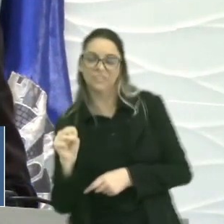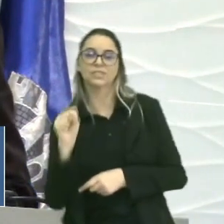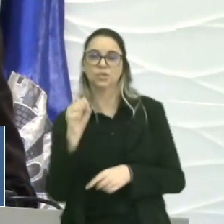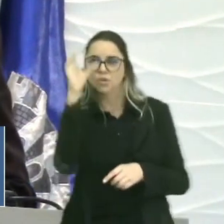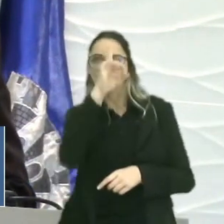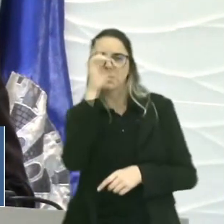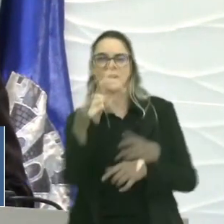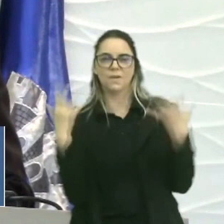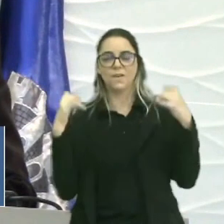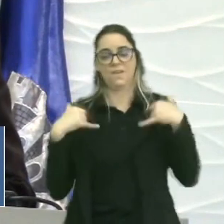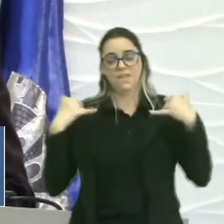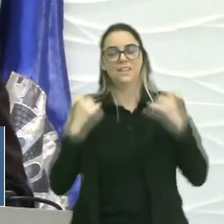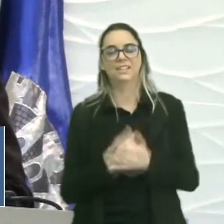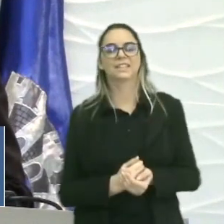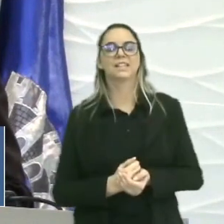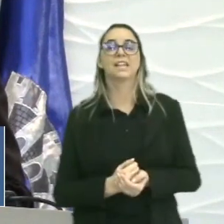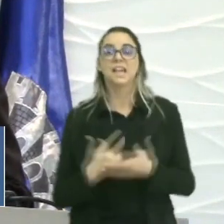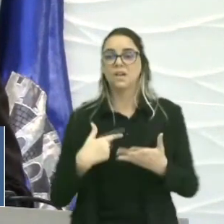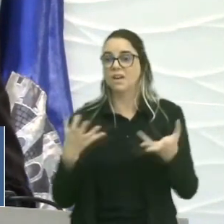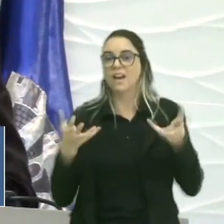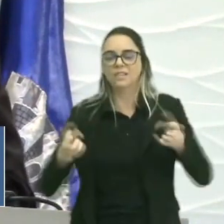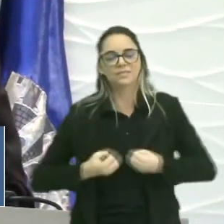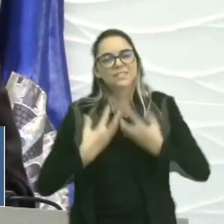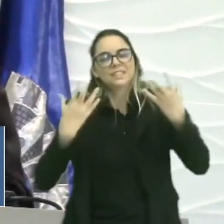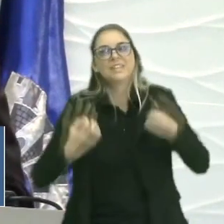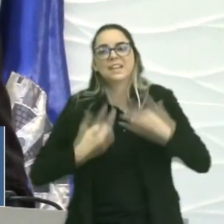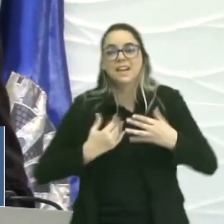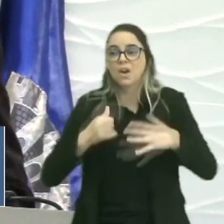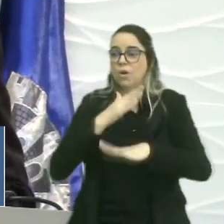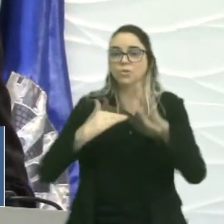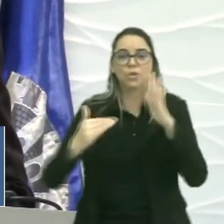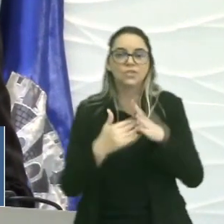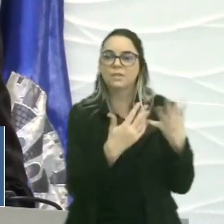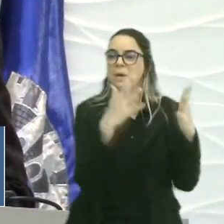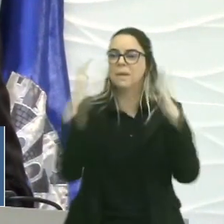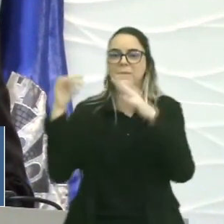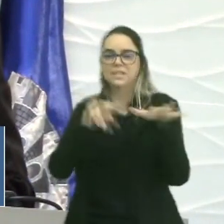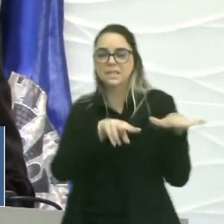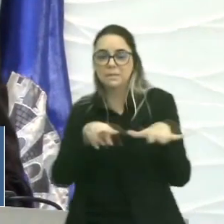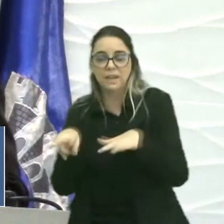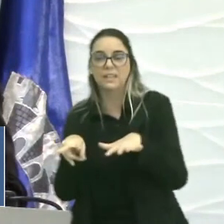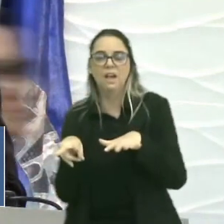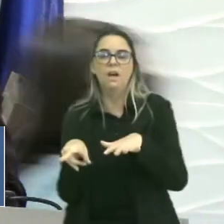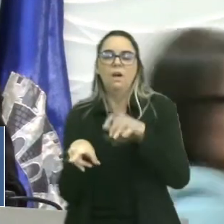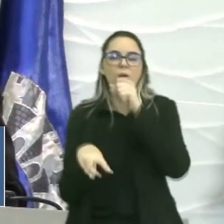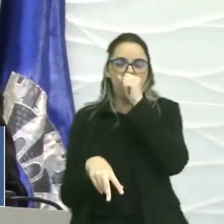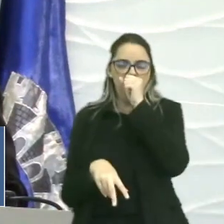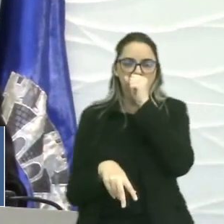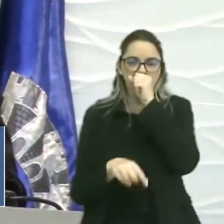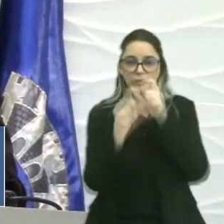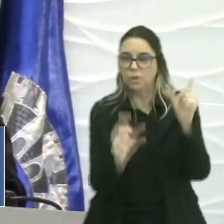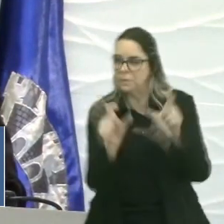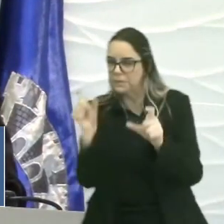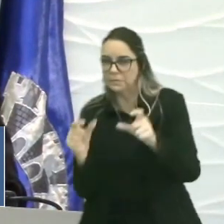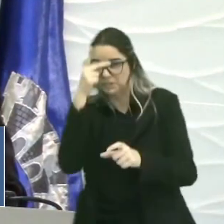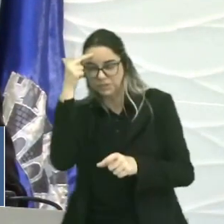nome desses aqui citados, quero externar também as felicitações a todos os aniversariantes da semana. Em nome desses aqui,